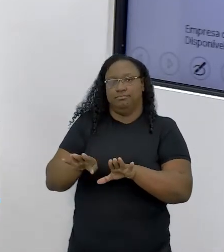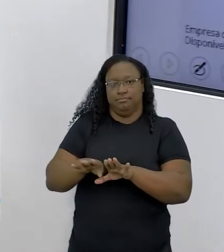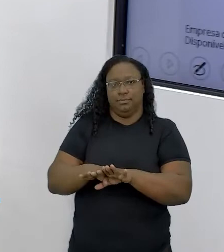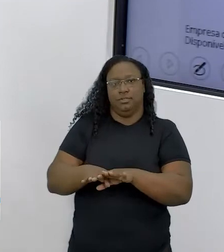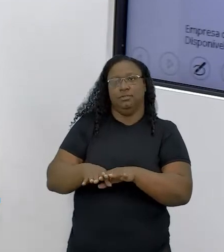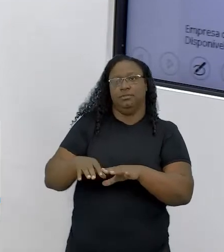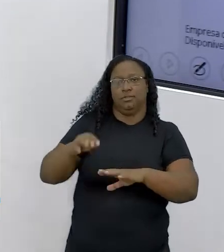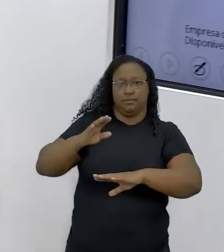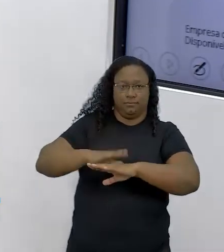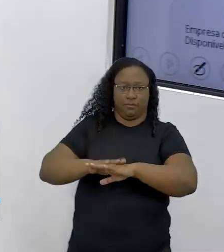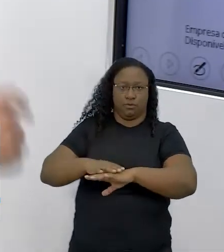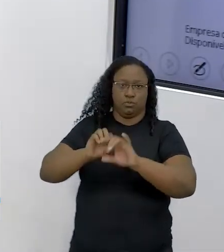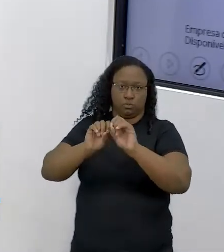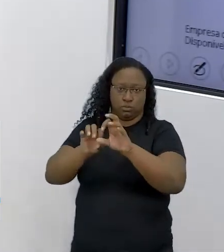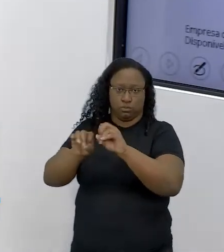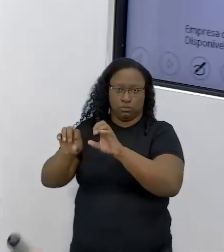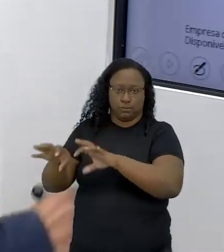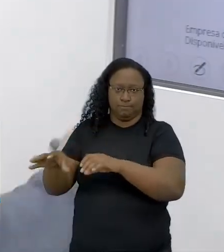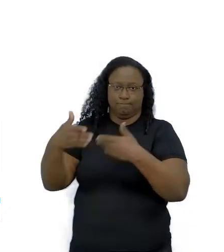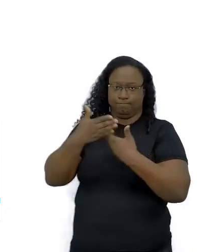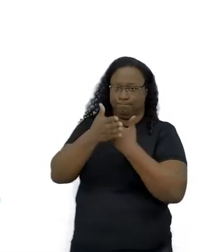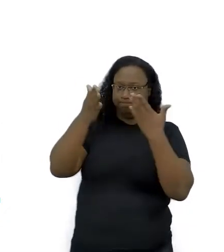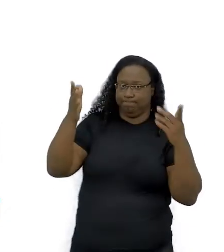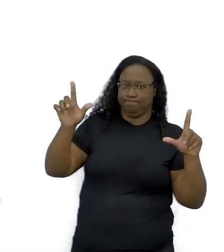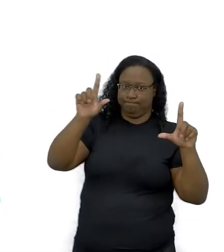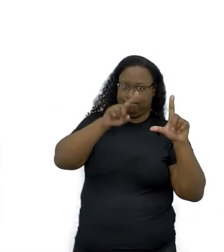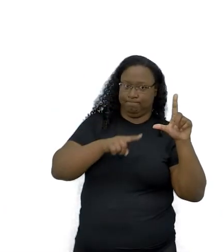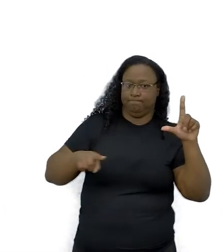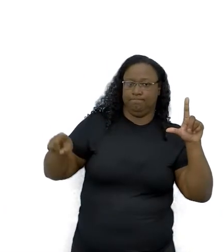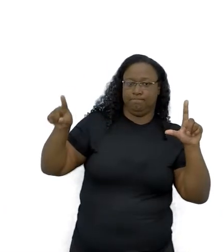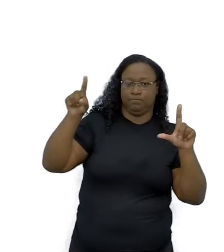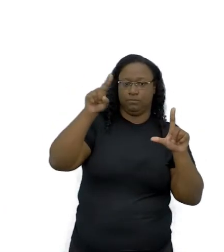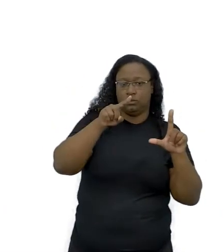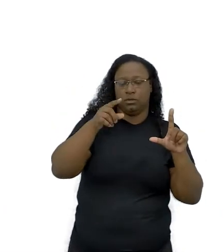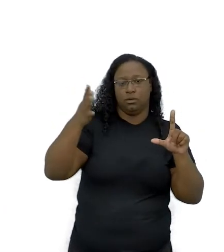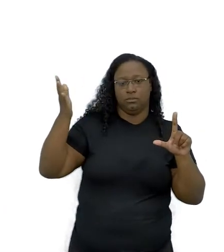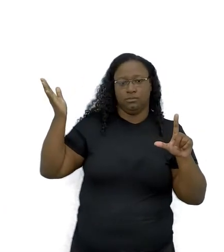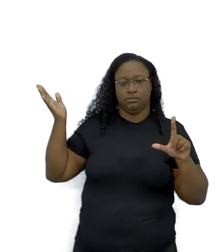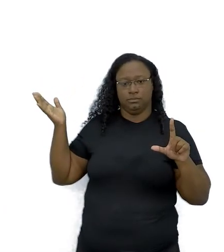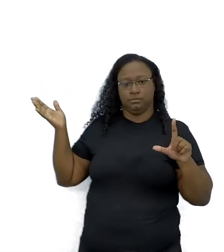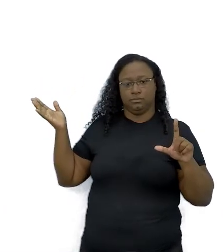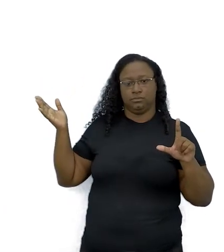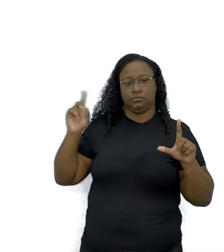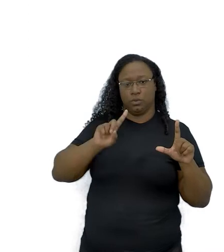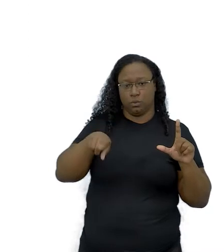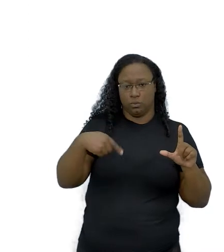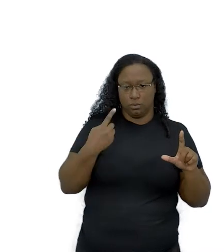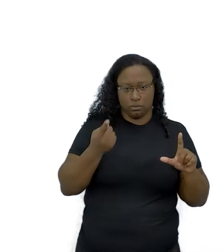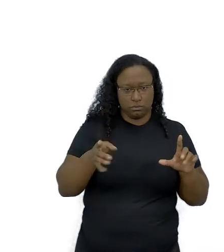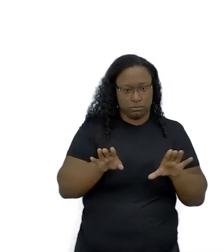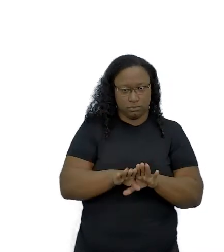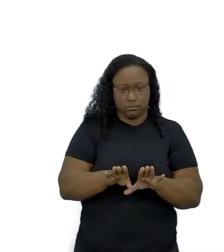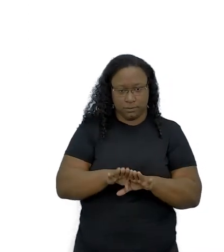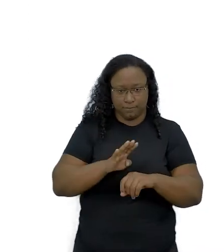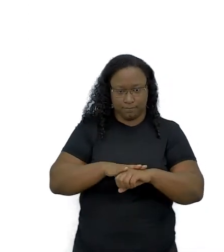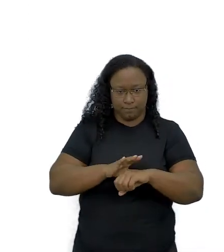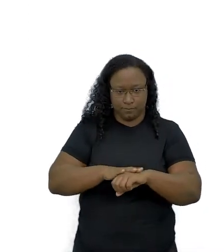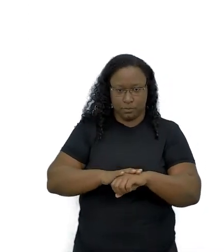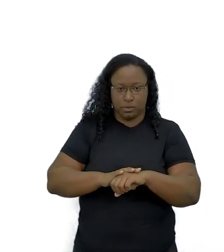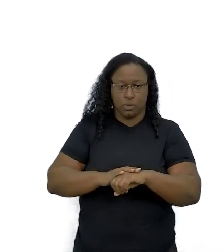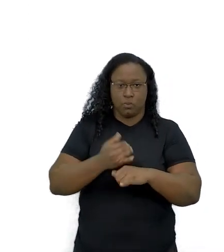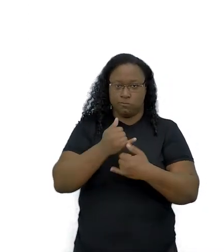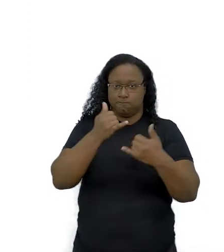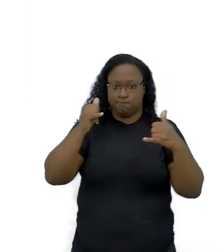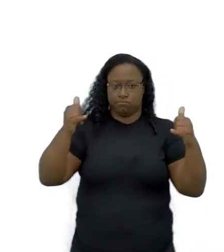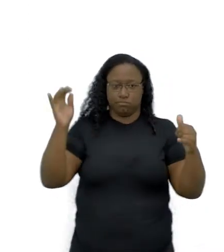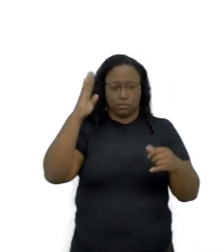que é o que nós estamos estudando. Volta aí para a nossa telinha, ó. Outros recursos que fazem parte da matriz energética